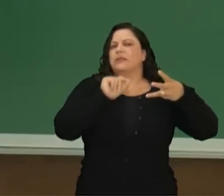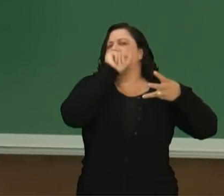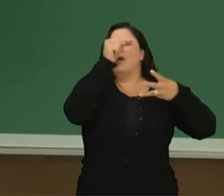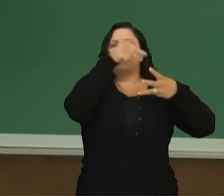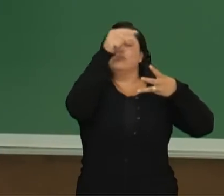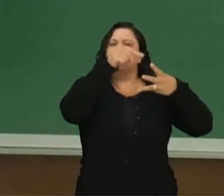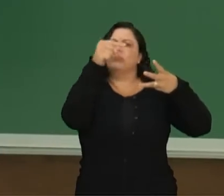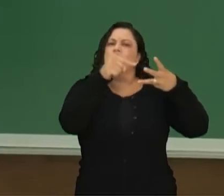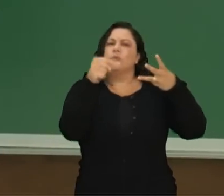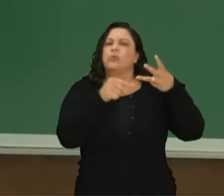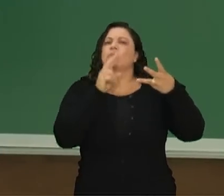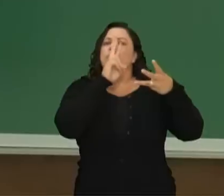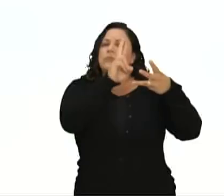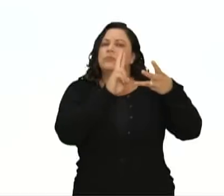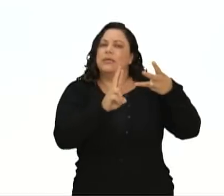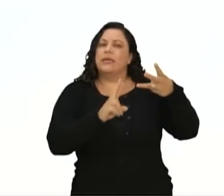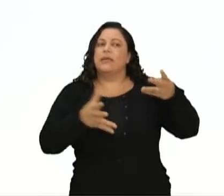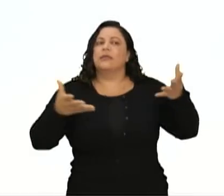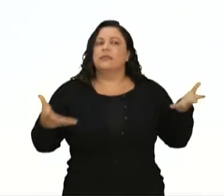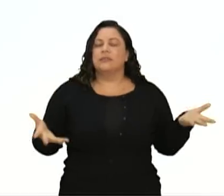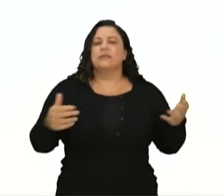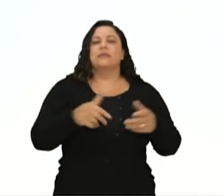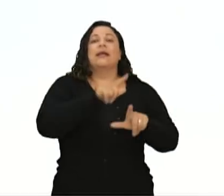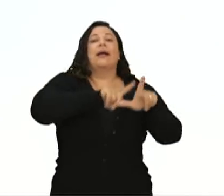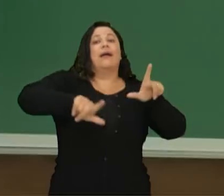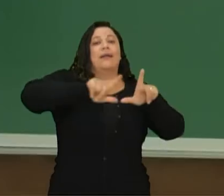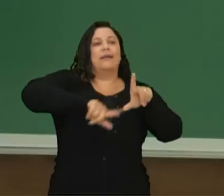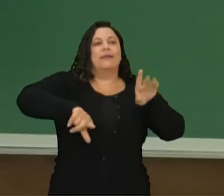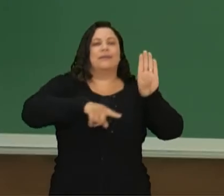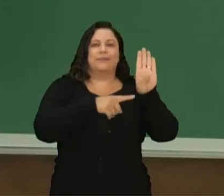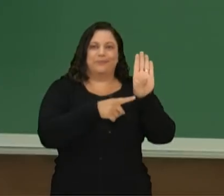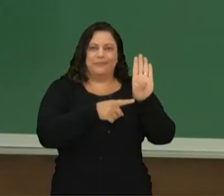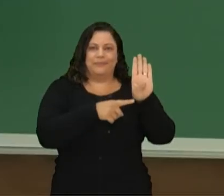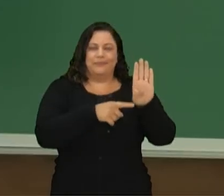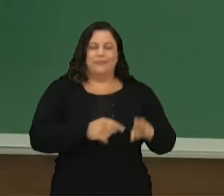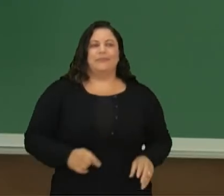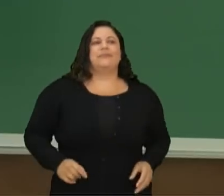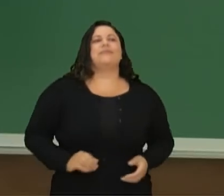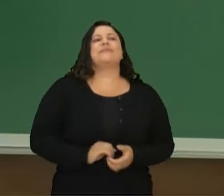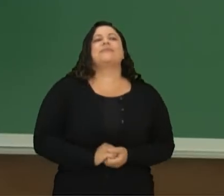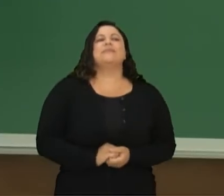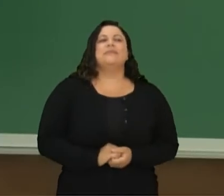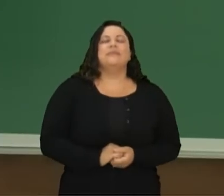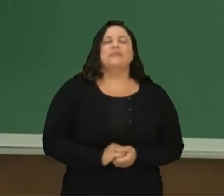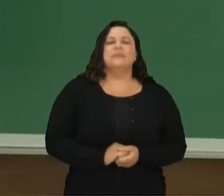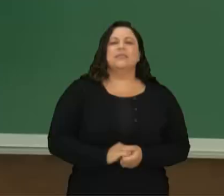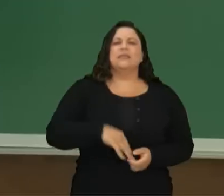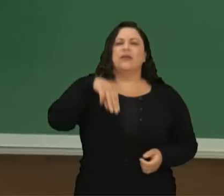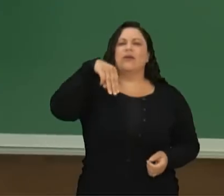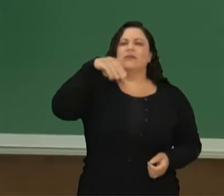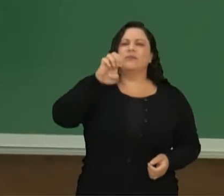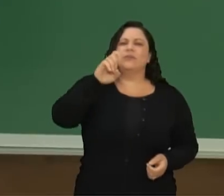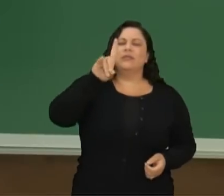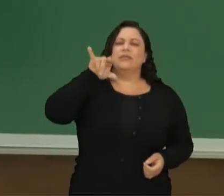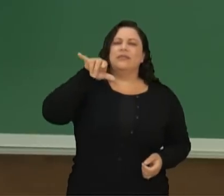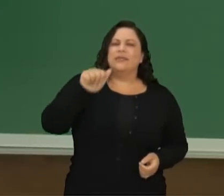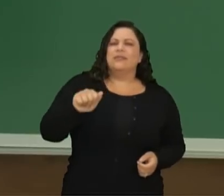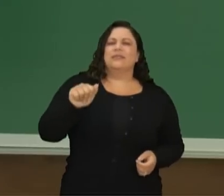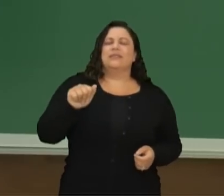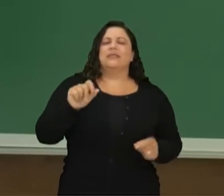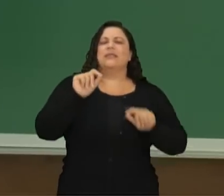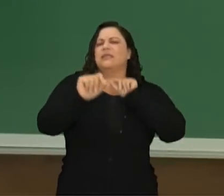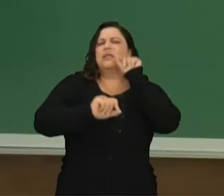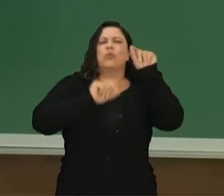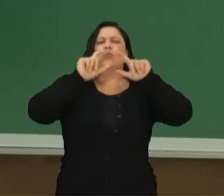à nossa resposta? A letra B. Então, as medidas de tendência central, o que